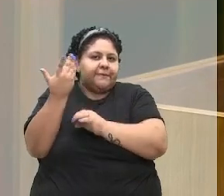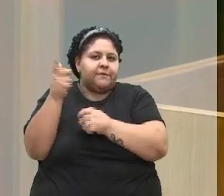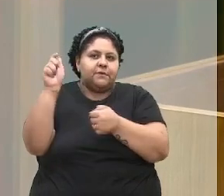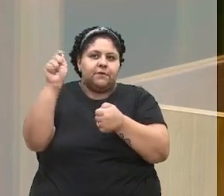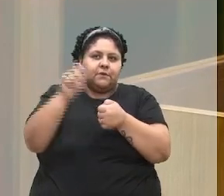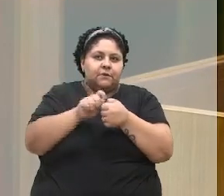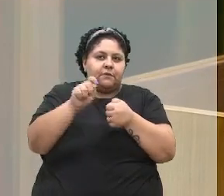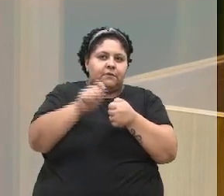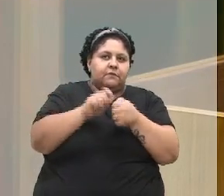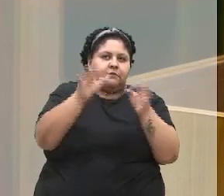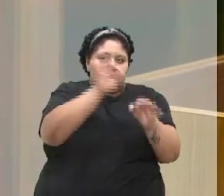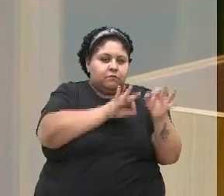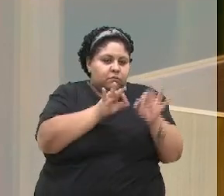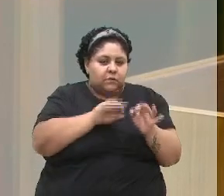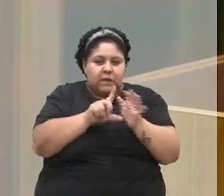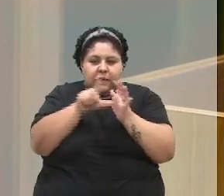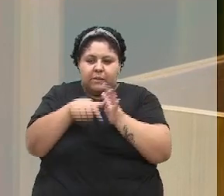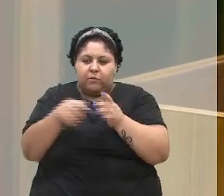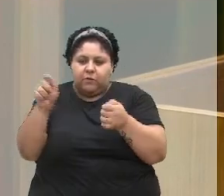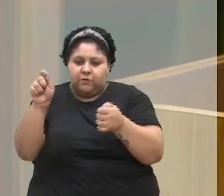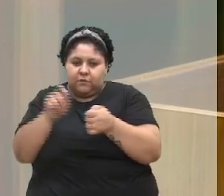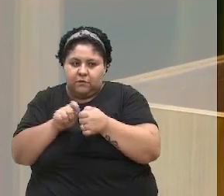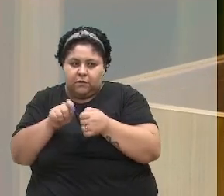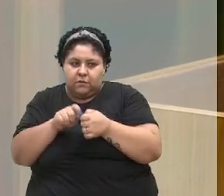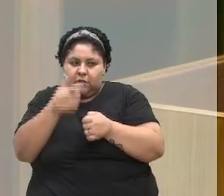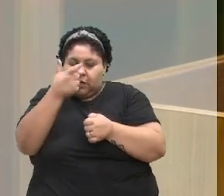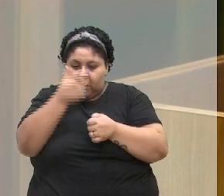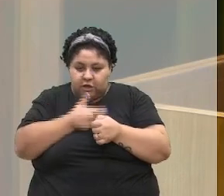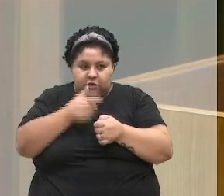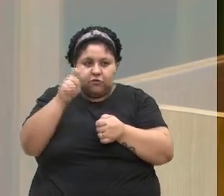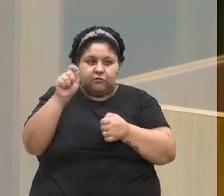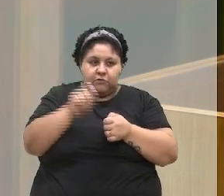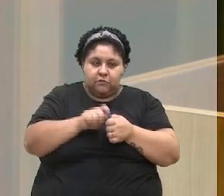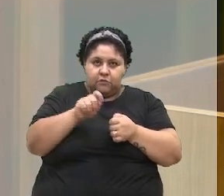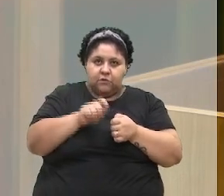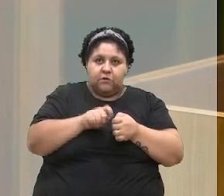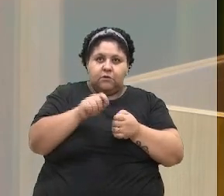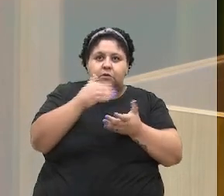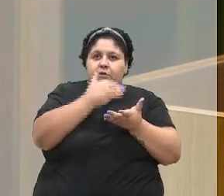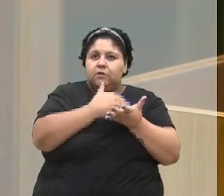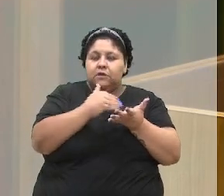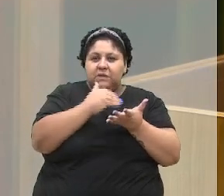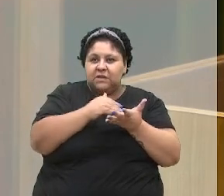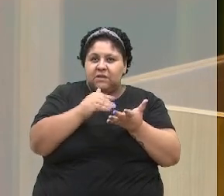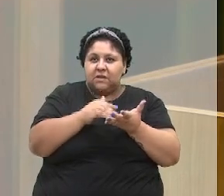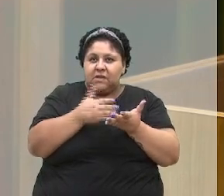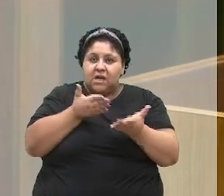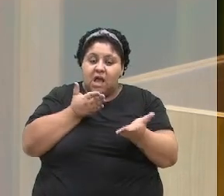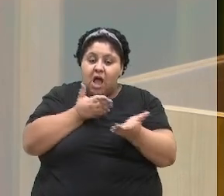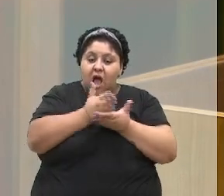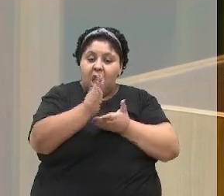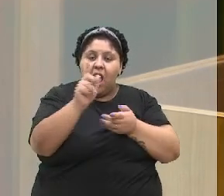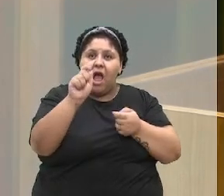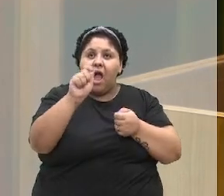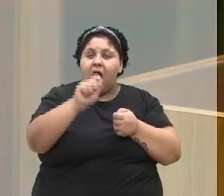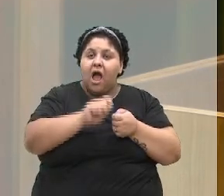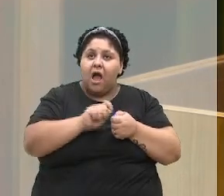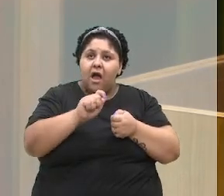essa capina e o resto a gente fez. Acho que nós vamos ter que fazer, porque o secretário João Ex autorizou e fez por